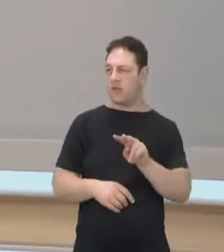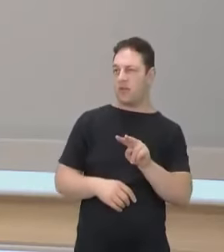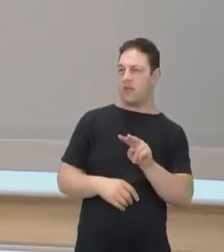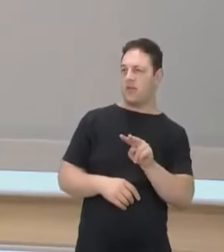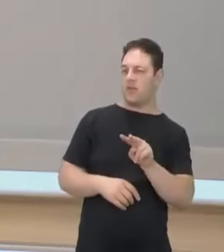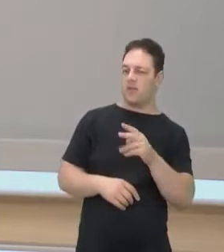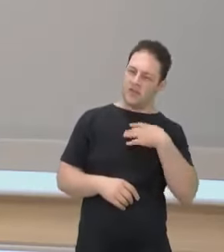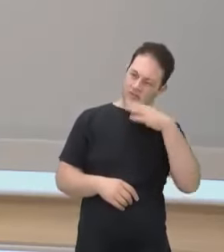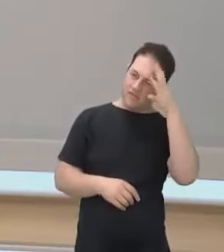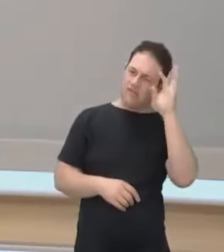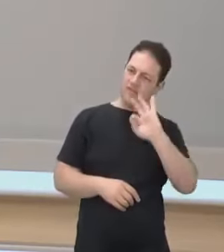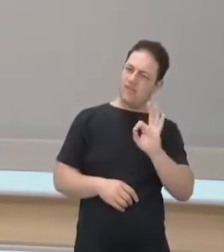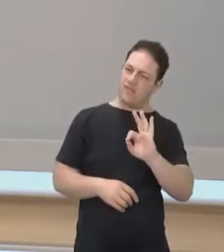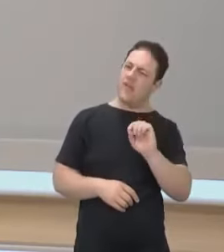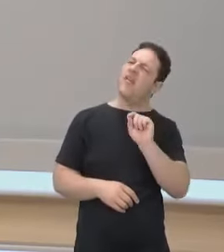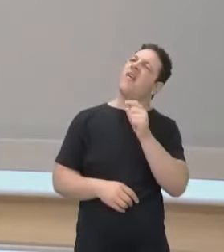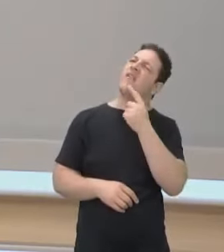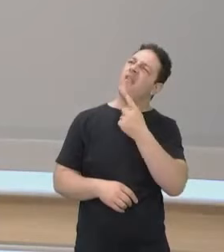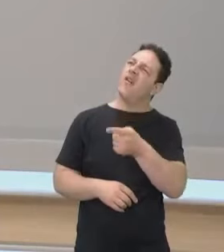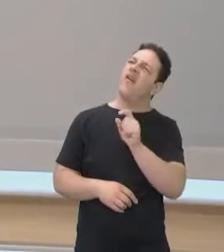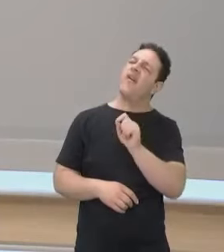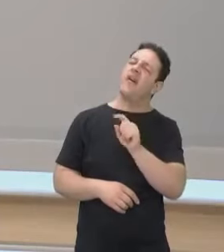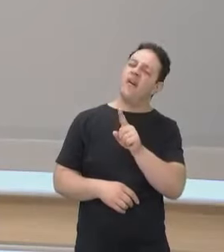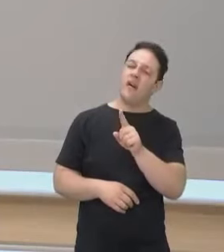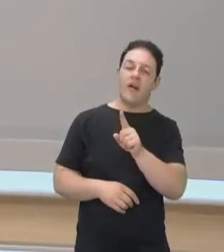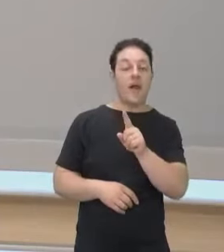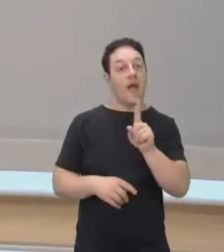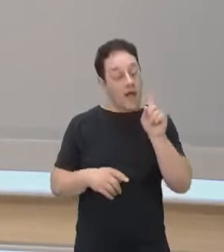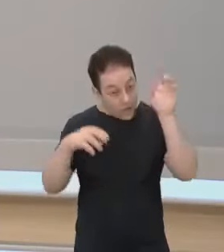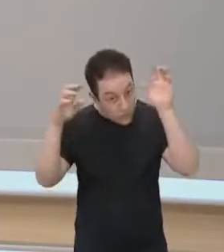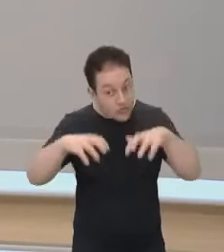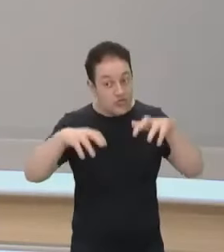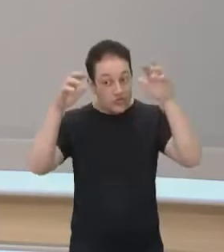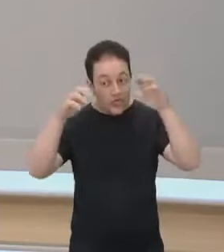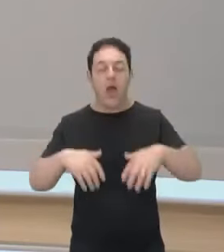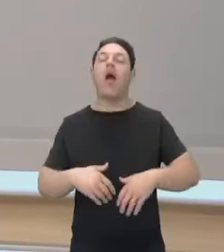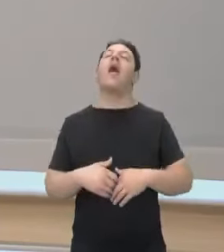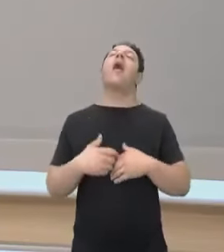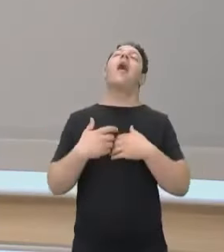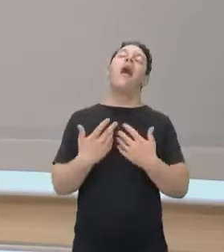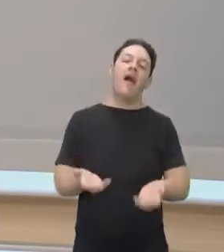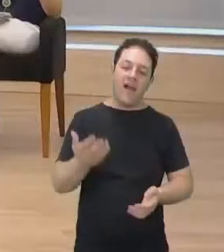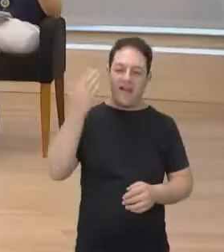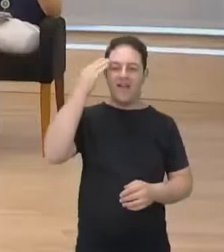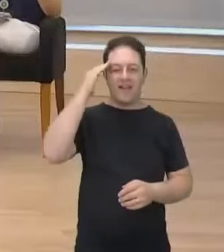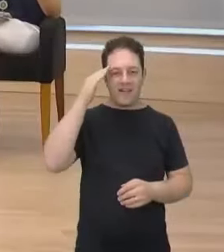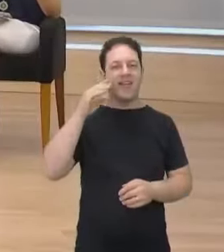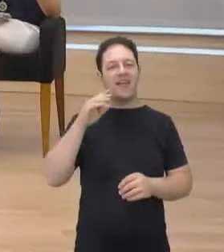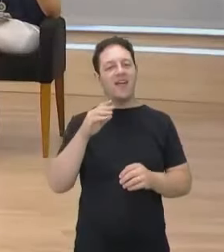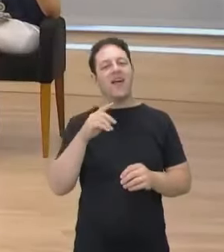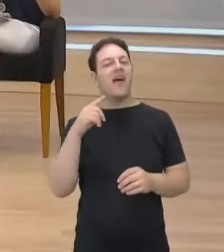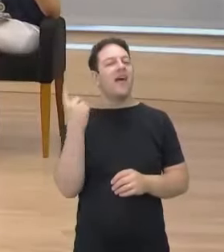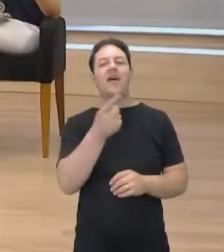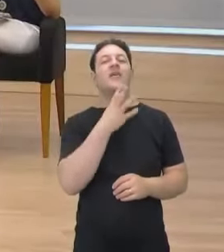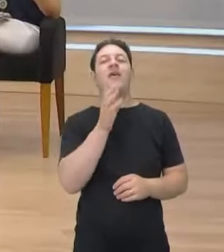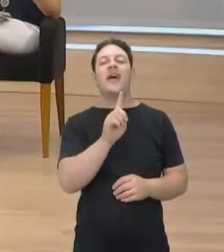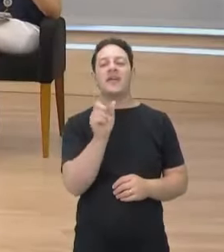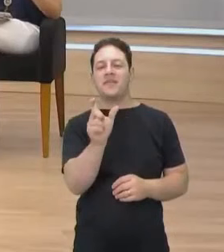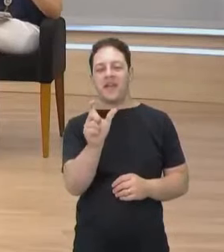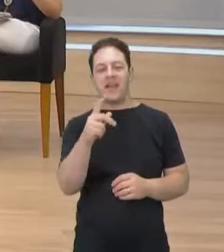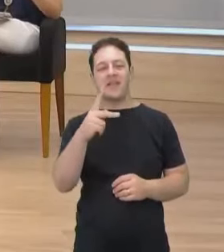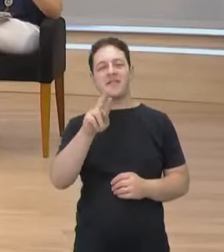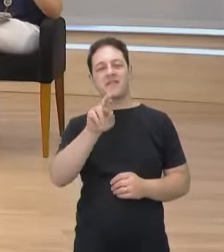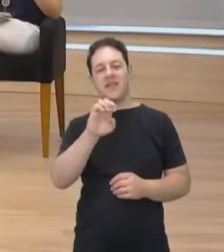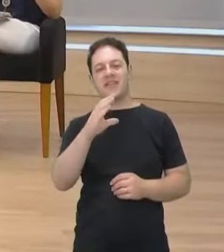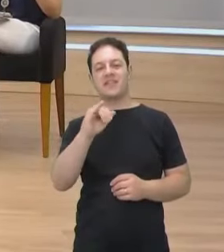cara, às vezes com uma cara de interrogação, assim, o que ela está falando? Eu, a chuva, pessoal. Aí eles, tá, entendi. Então é muito comum também, né,